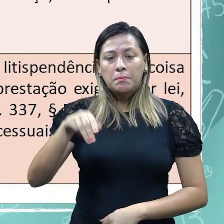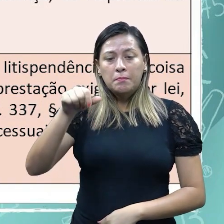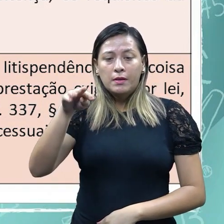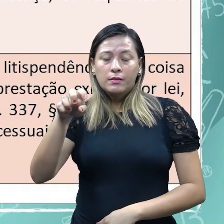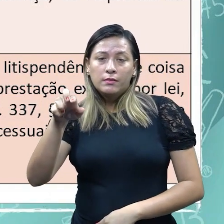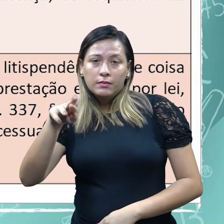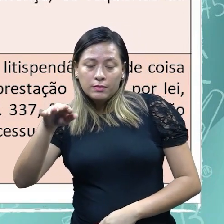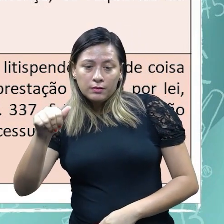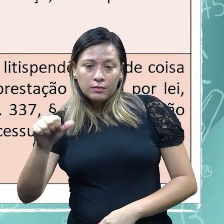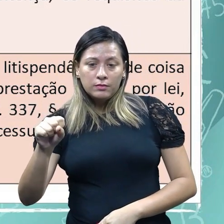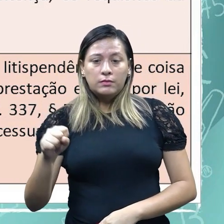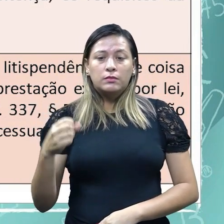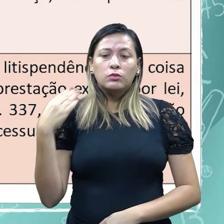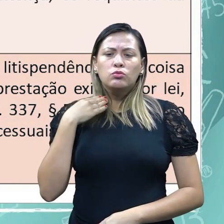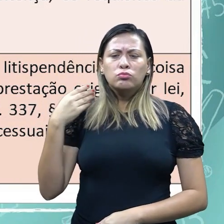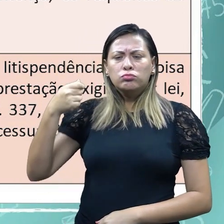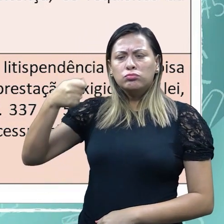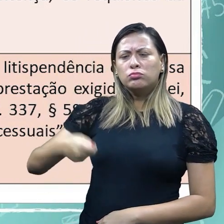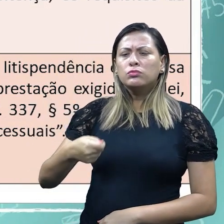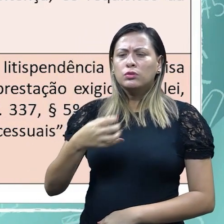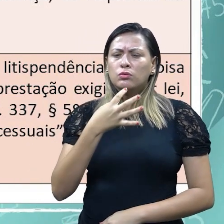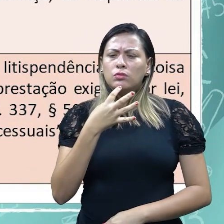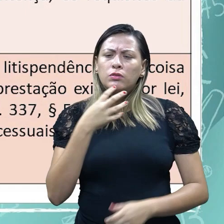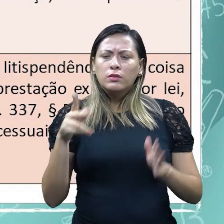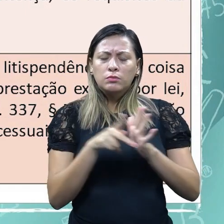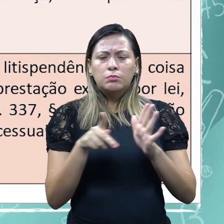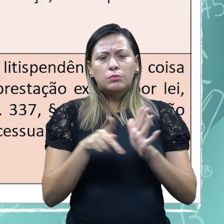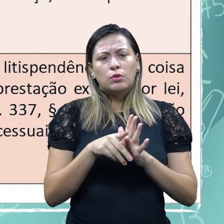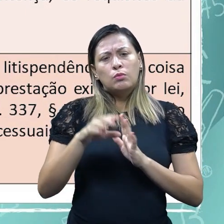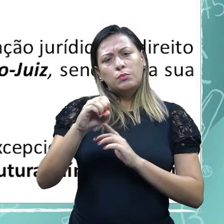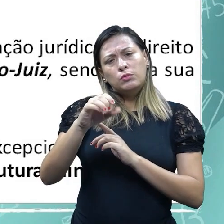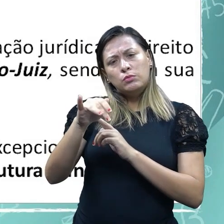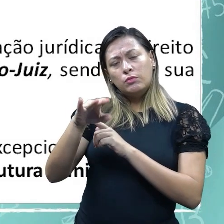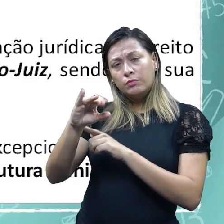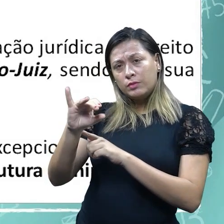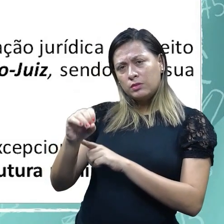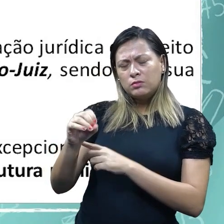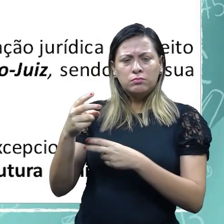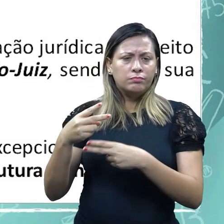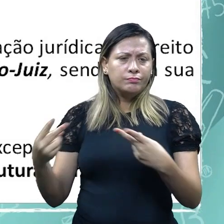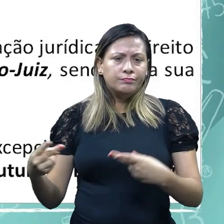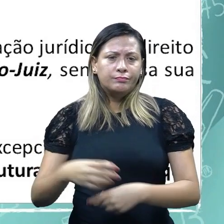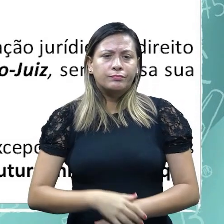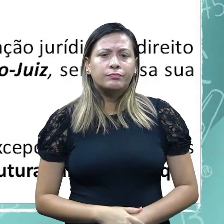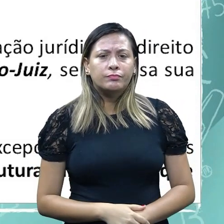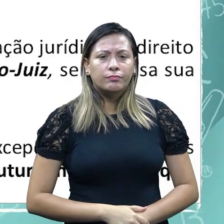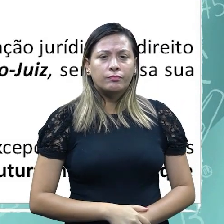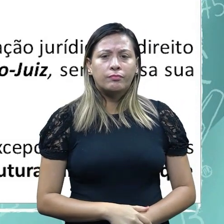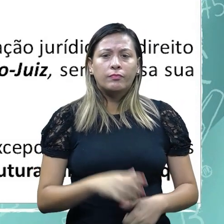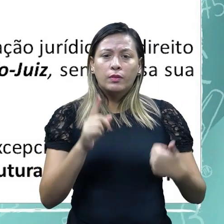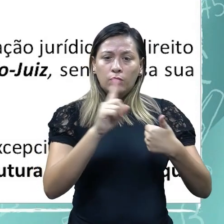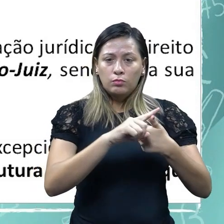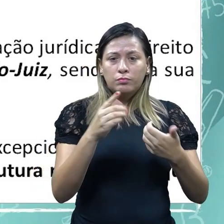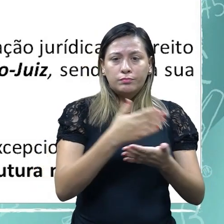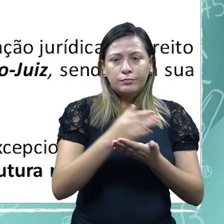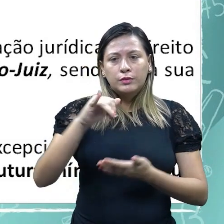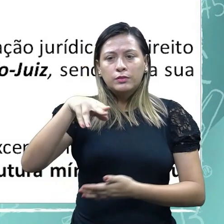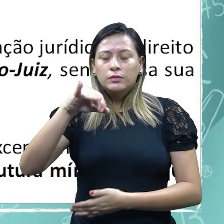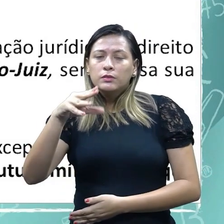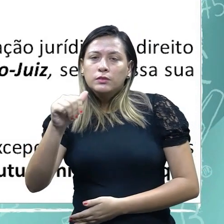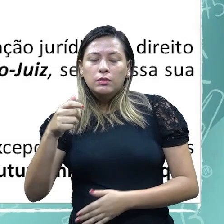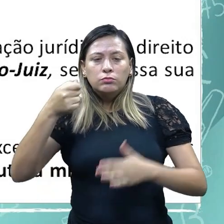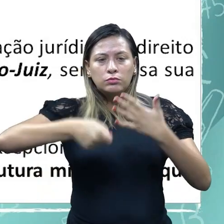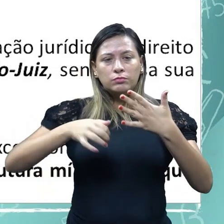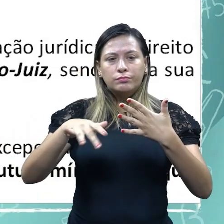e são mais propriamente considerados os impedimentos processuais. Tá? Então você tem pressupostos de existência, petição